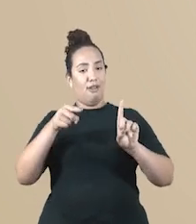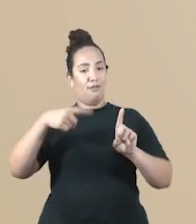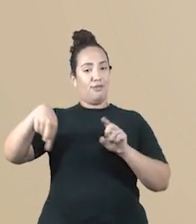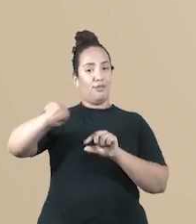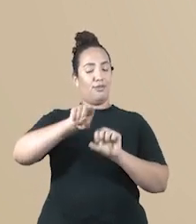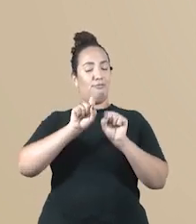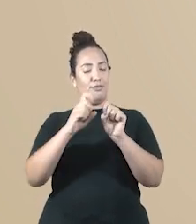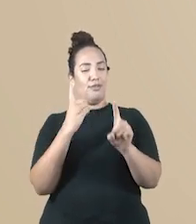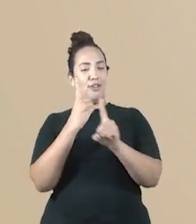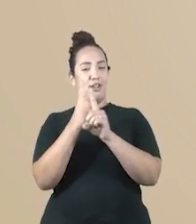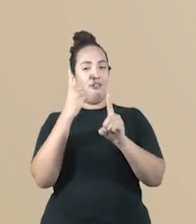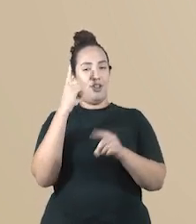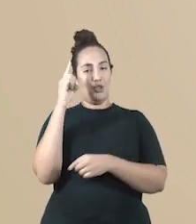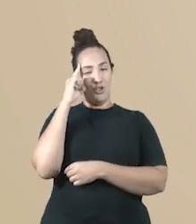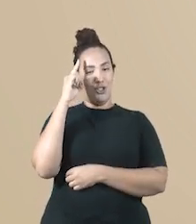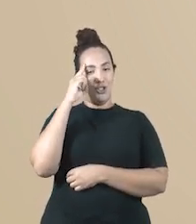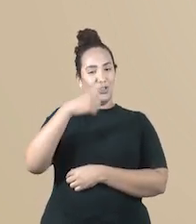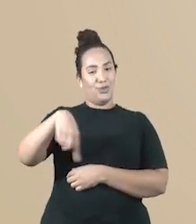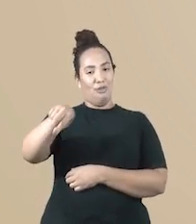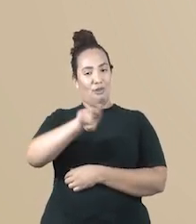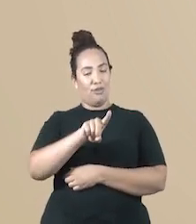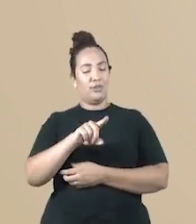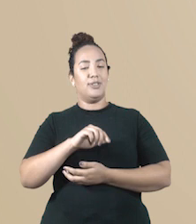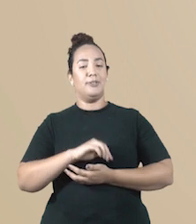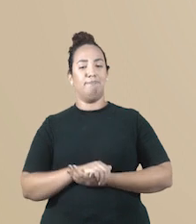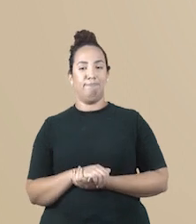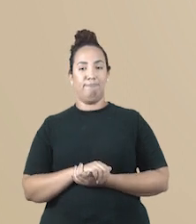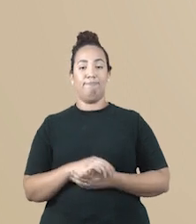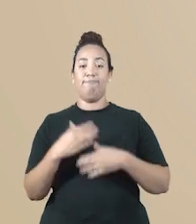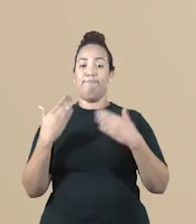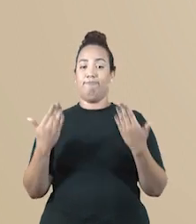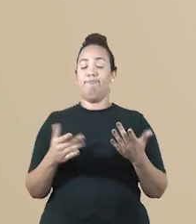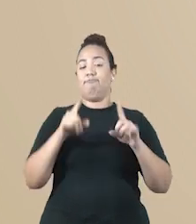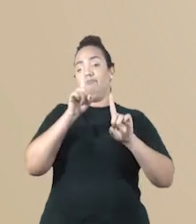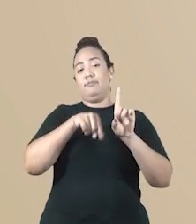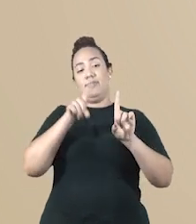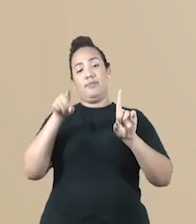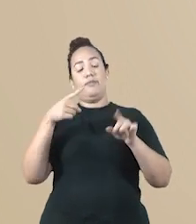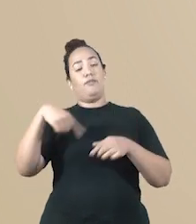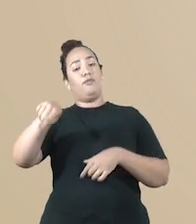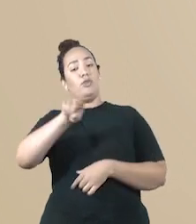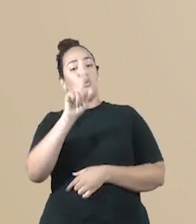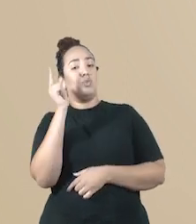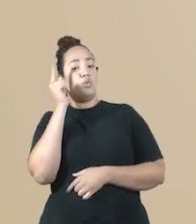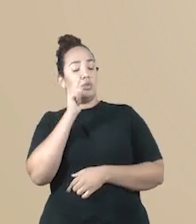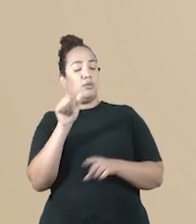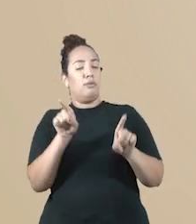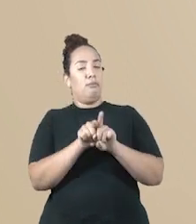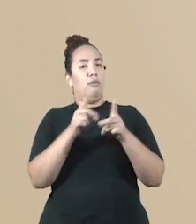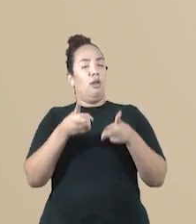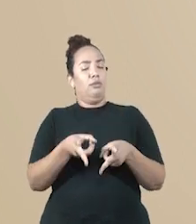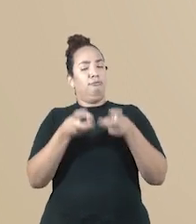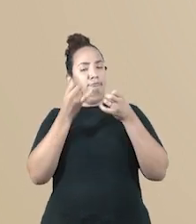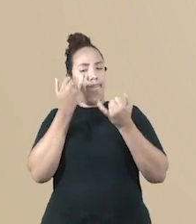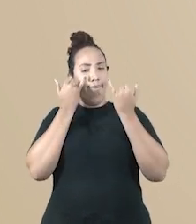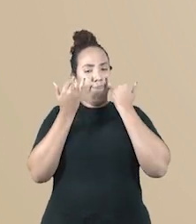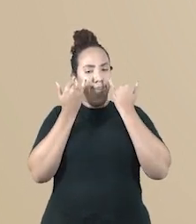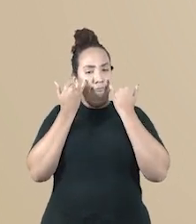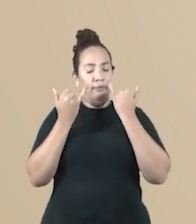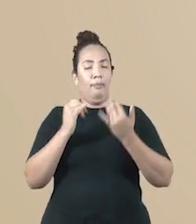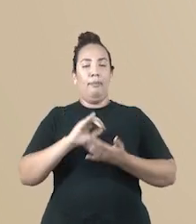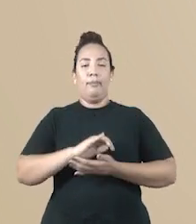gráficos que podemos encontrar no nosso dia a dia. A partir deles, também conseguimos ler e observar